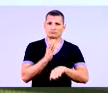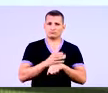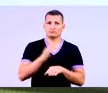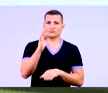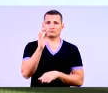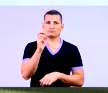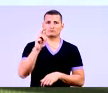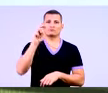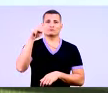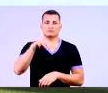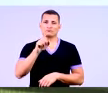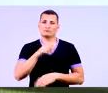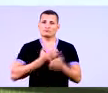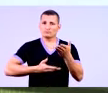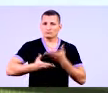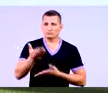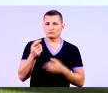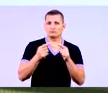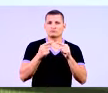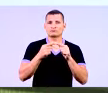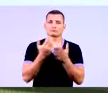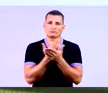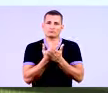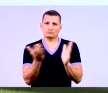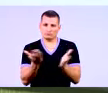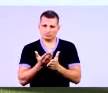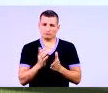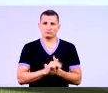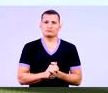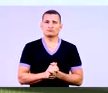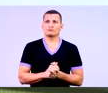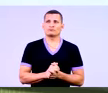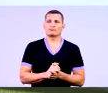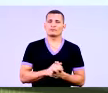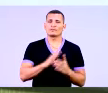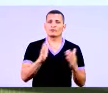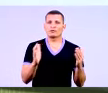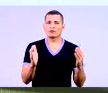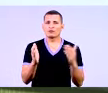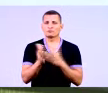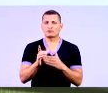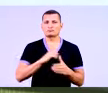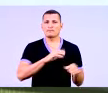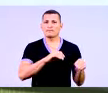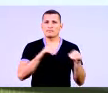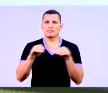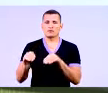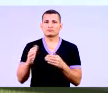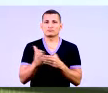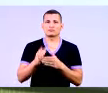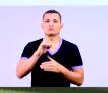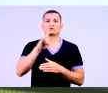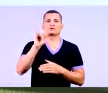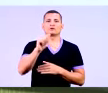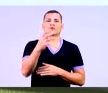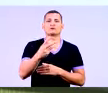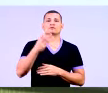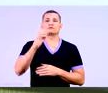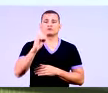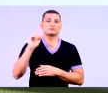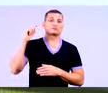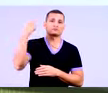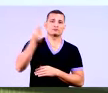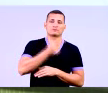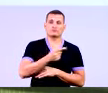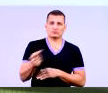atividade relacionada a essa dizer essa aula aqui que vai até no caso de vocês ganharam o brasil né que a nossa próxima aula só dia 30 na semana